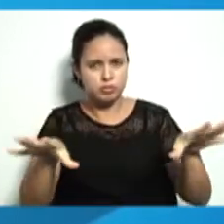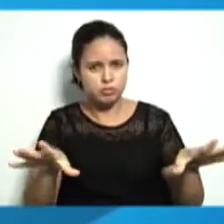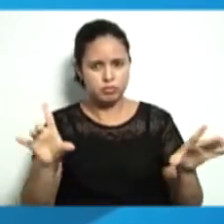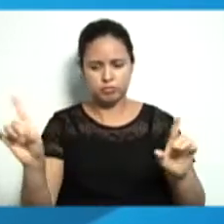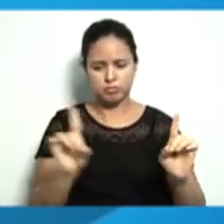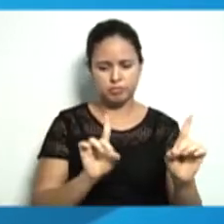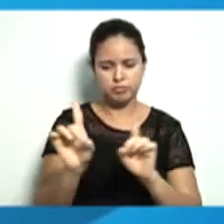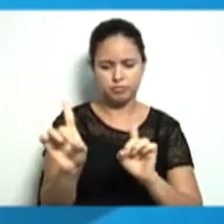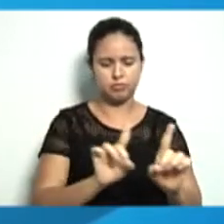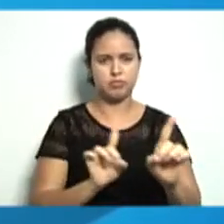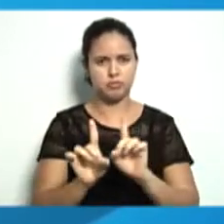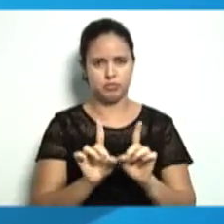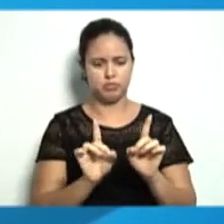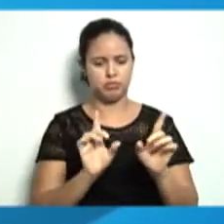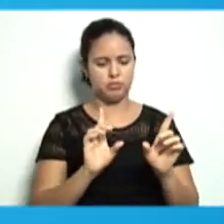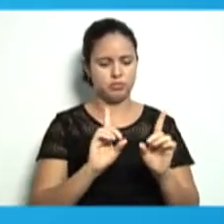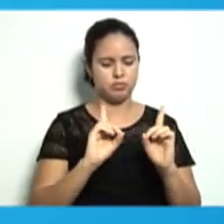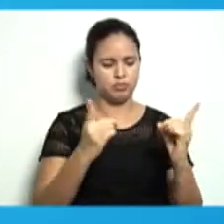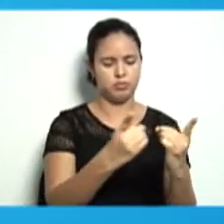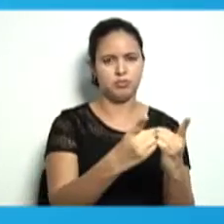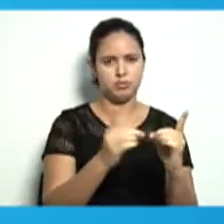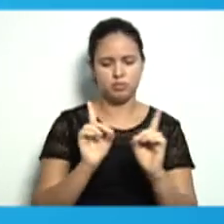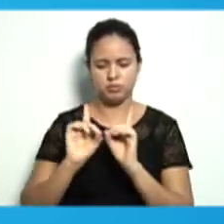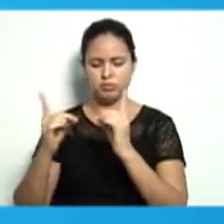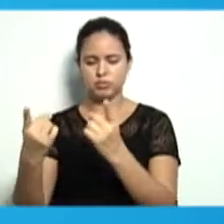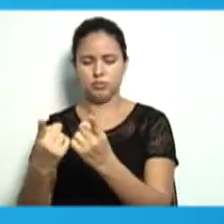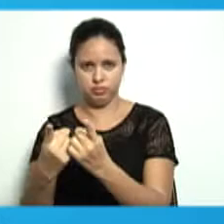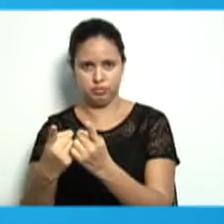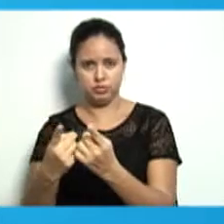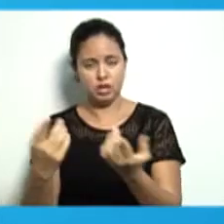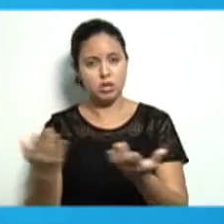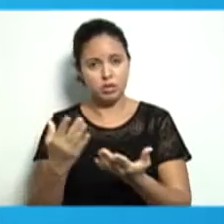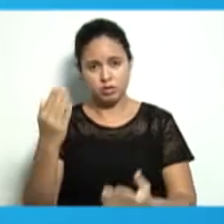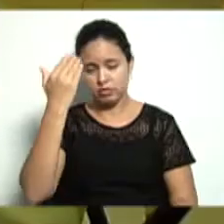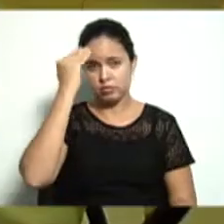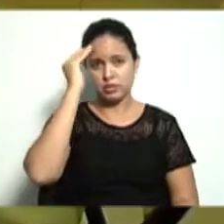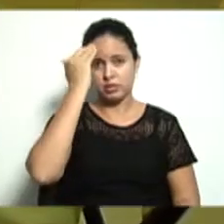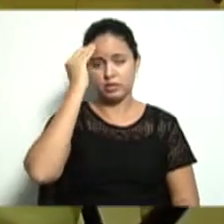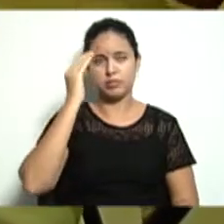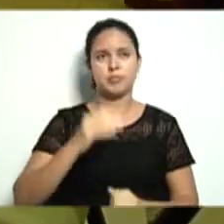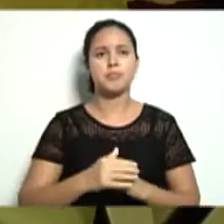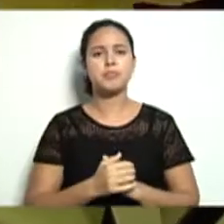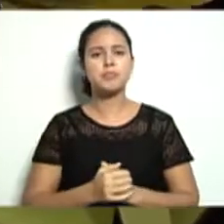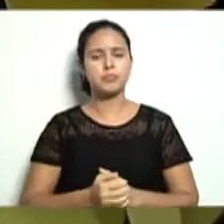mais pessoas ou departamentos. Vamos entender um pouco mais?